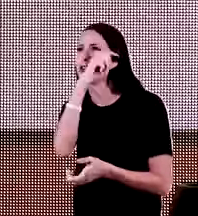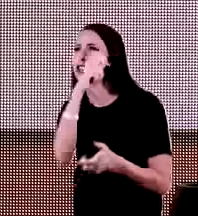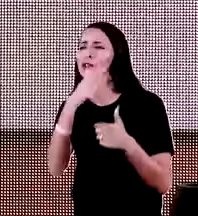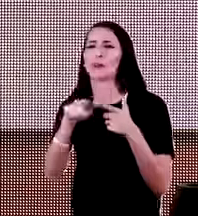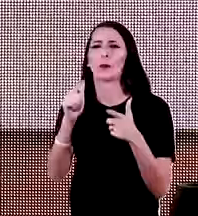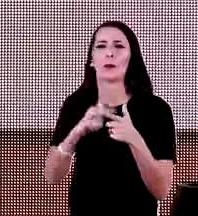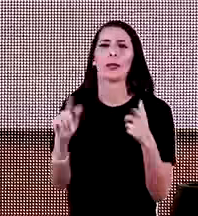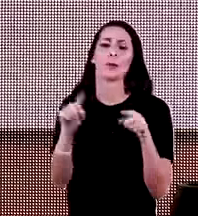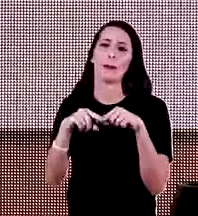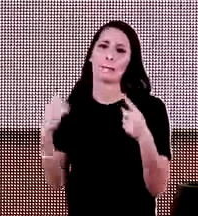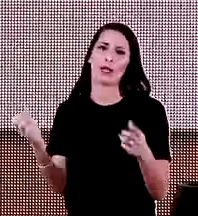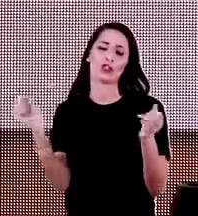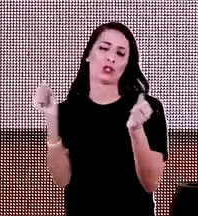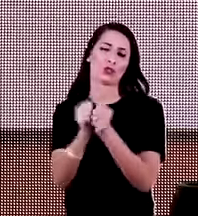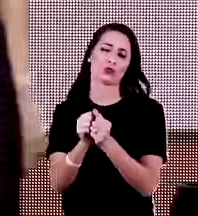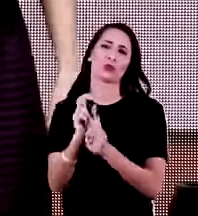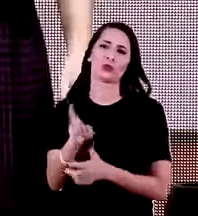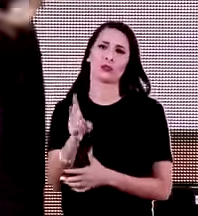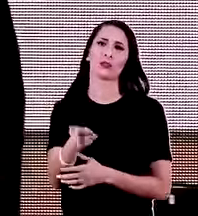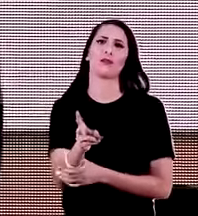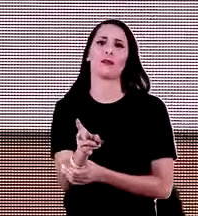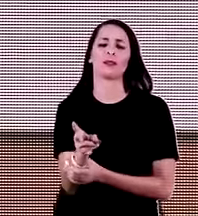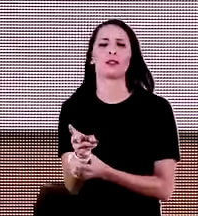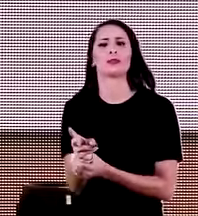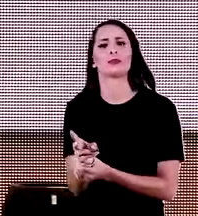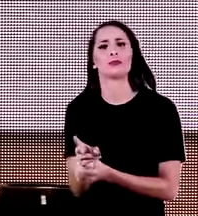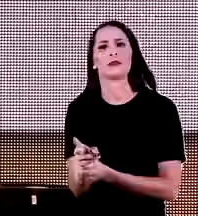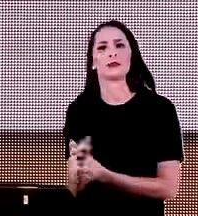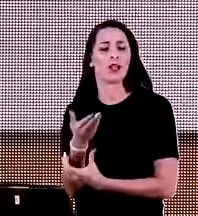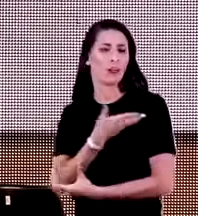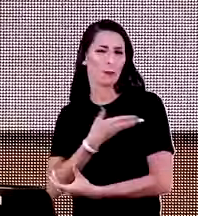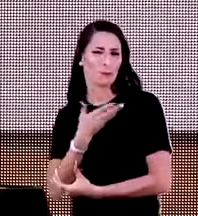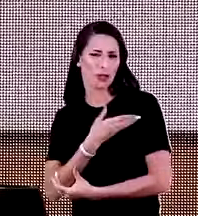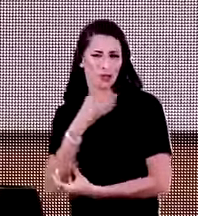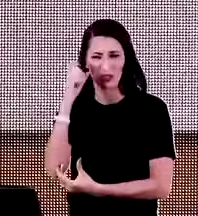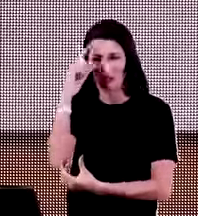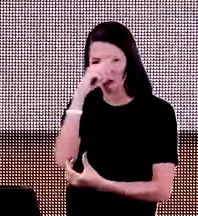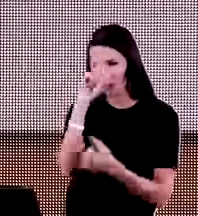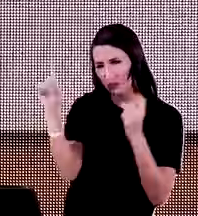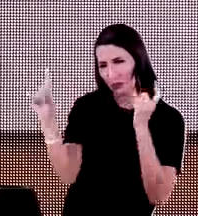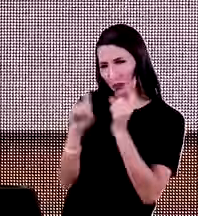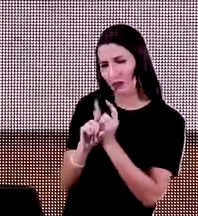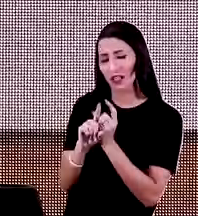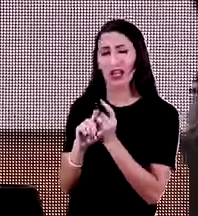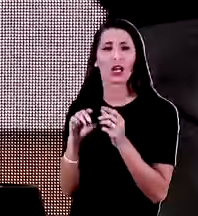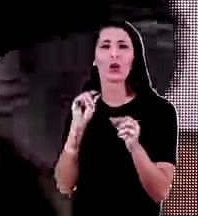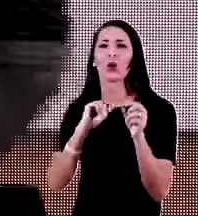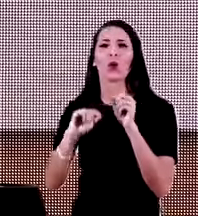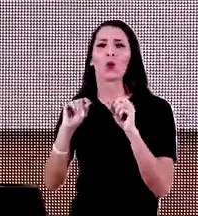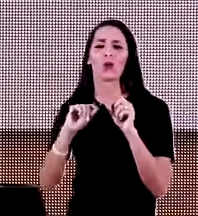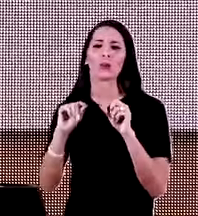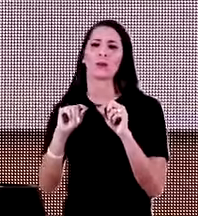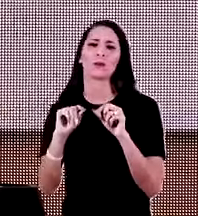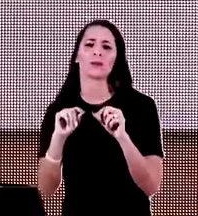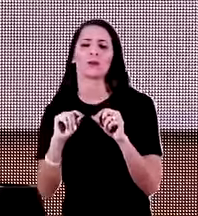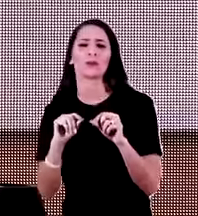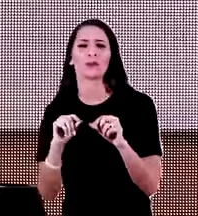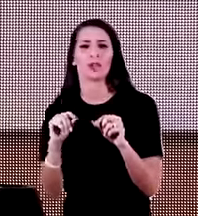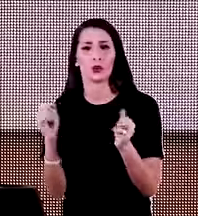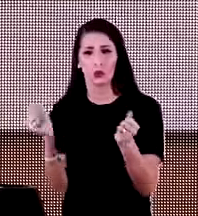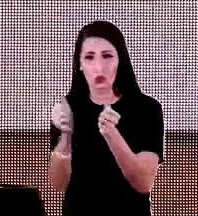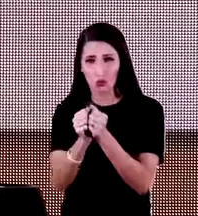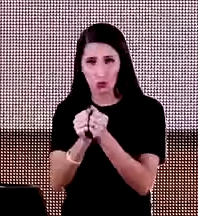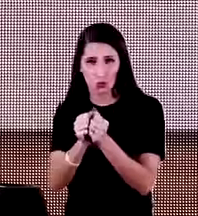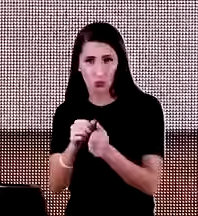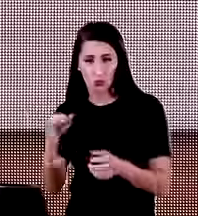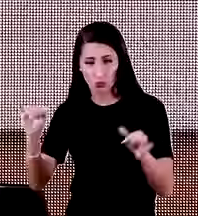bom. Porque tem gente que diz assim, o amigo mais difícil de encontrar é aquele que fica com a gente na dor. É não, viu?